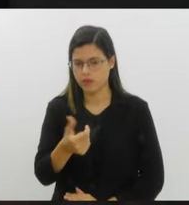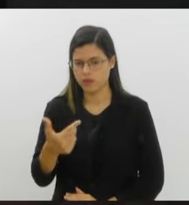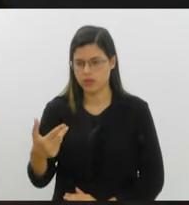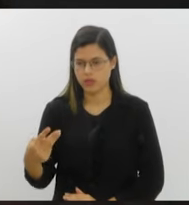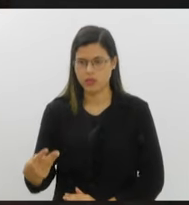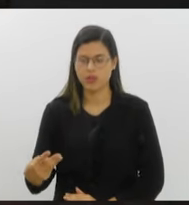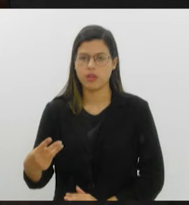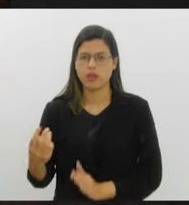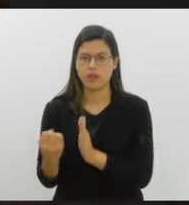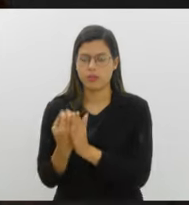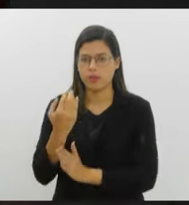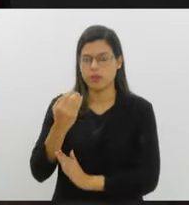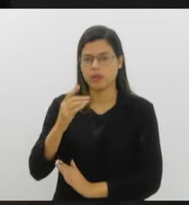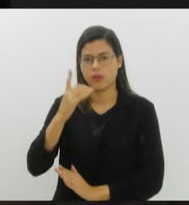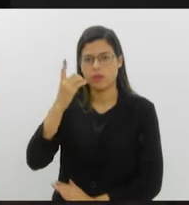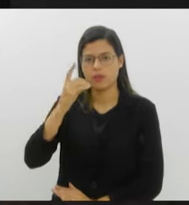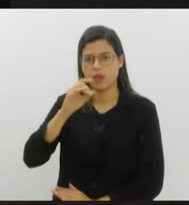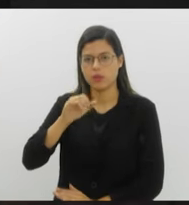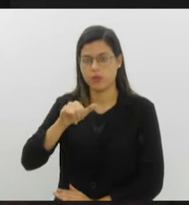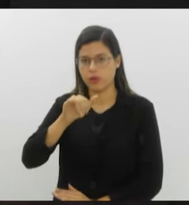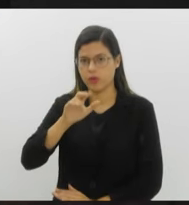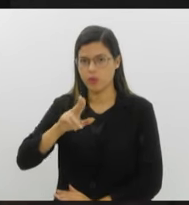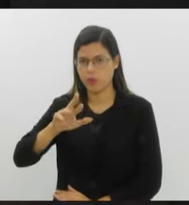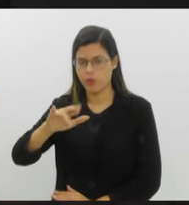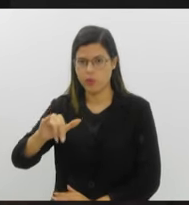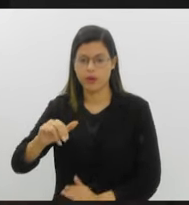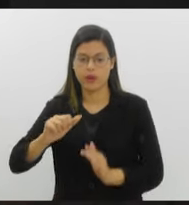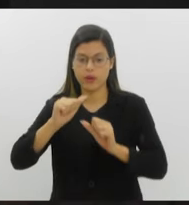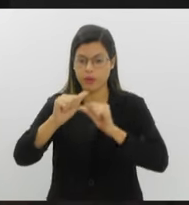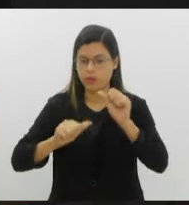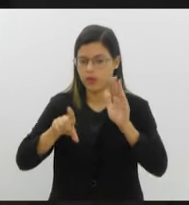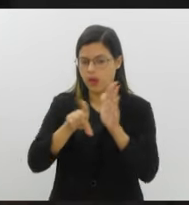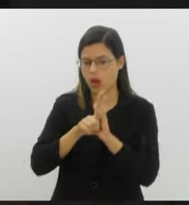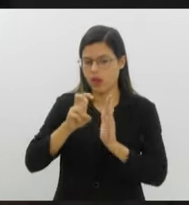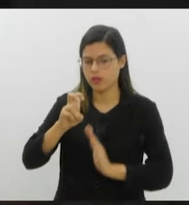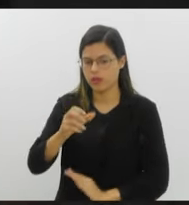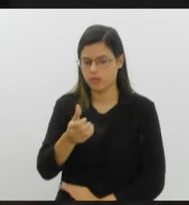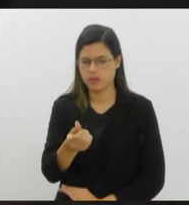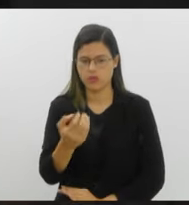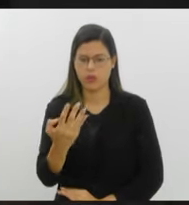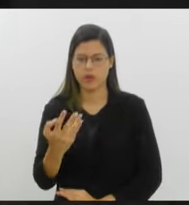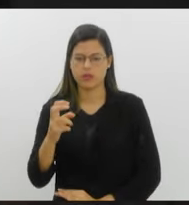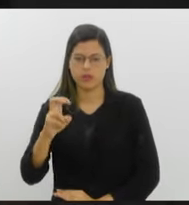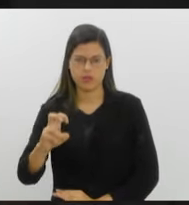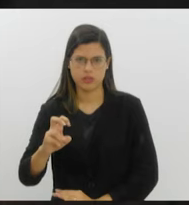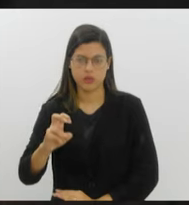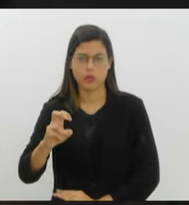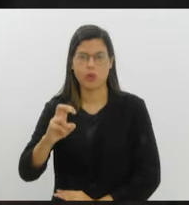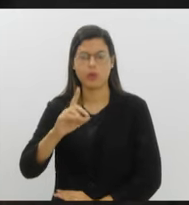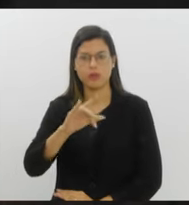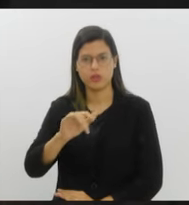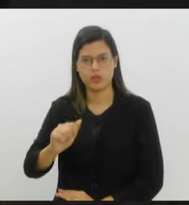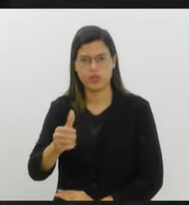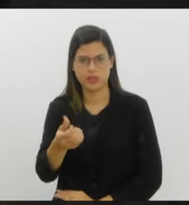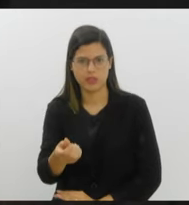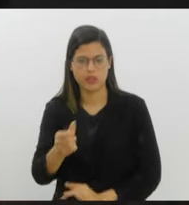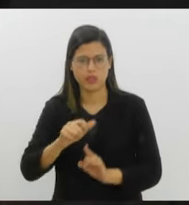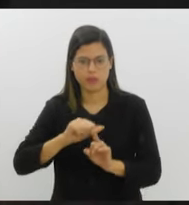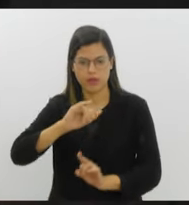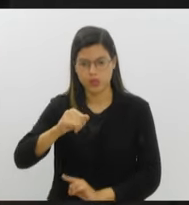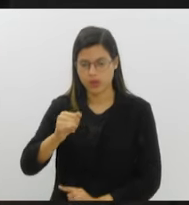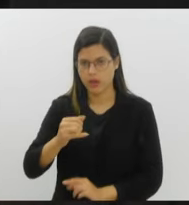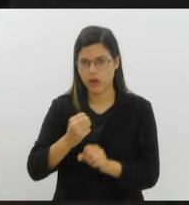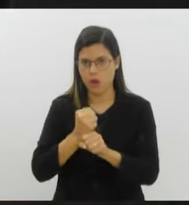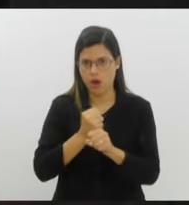autoria do deputado Iuri, que altera o anexo da lei número 5.645, de 6 de janeiro de